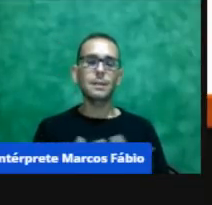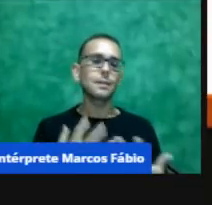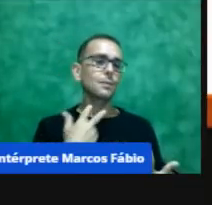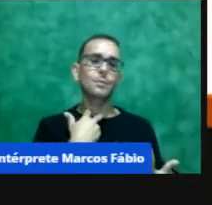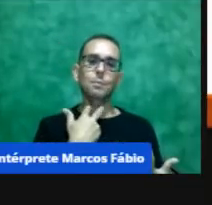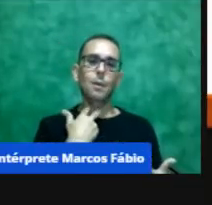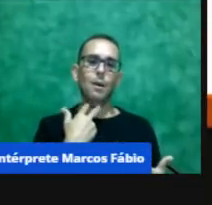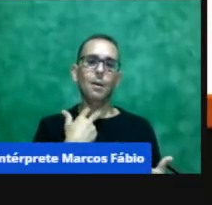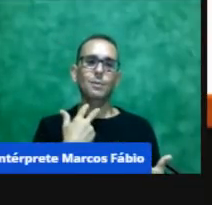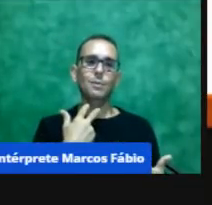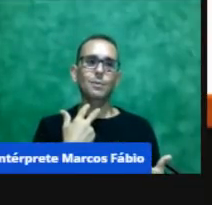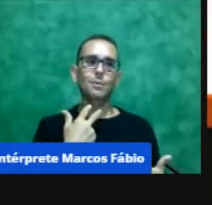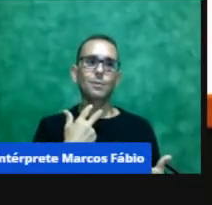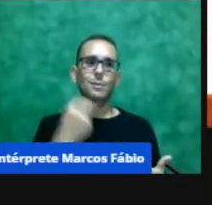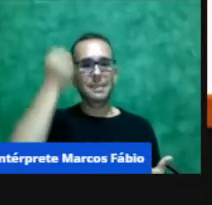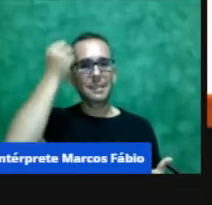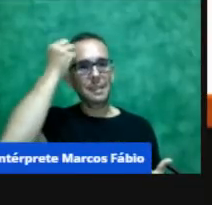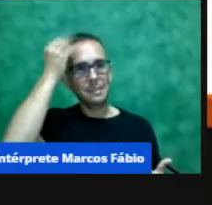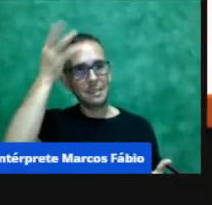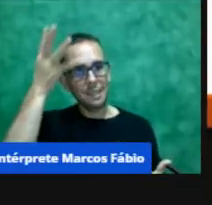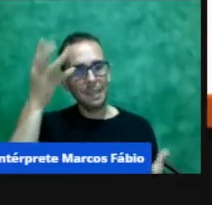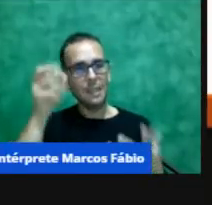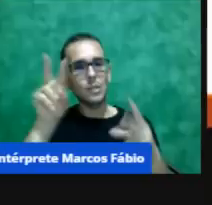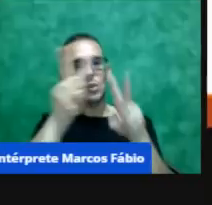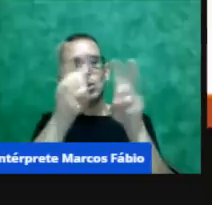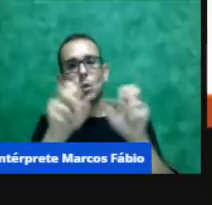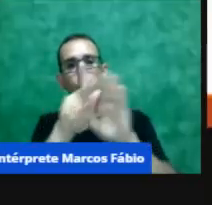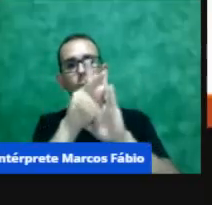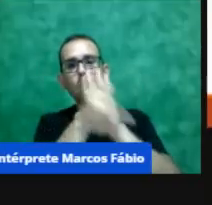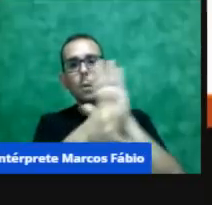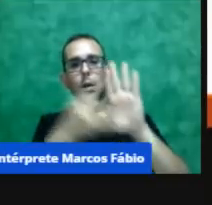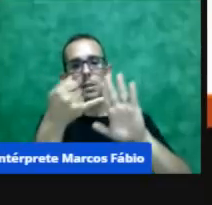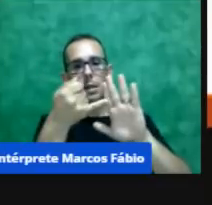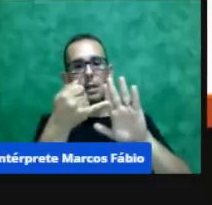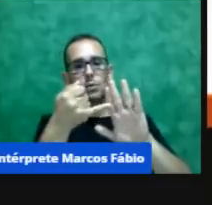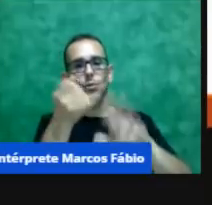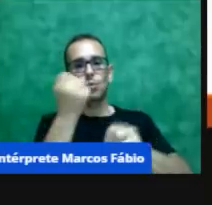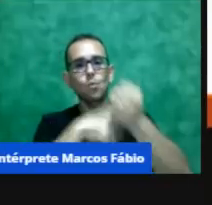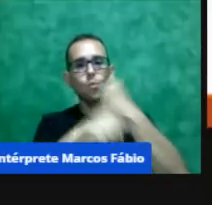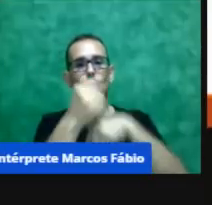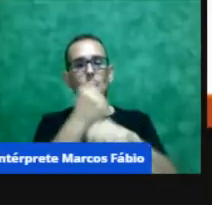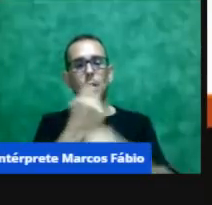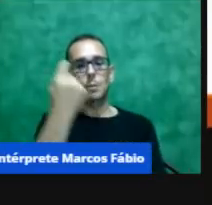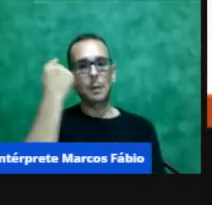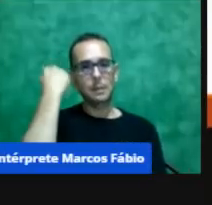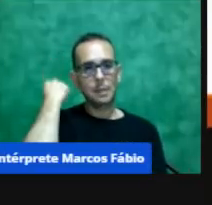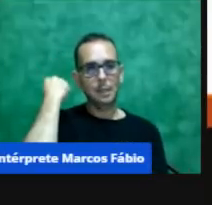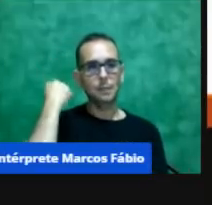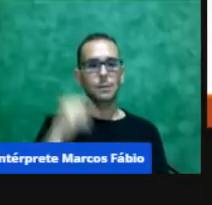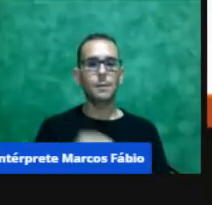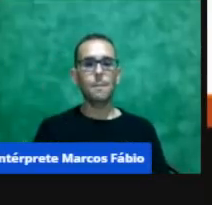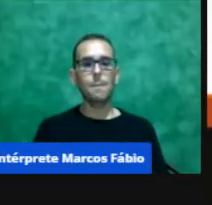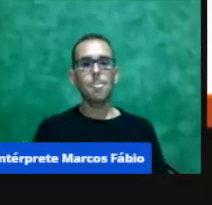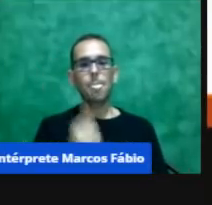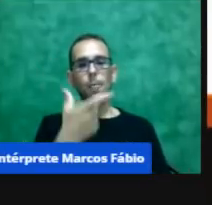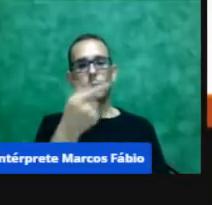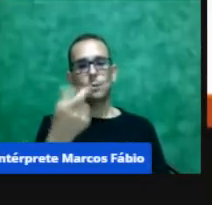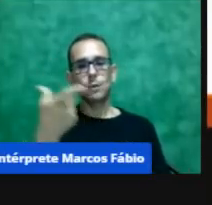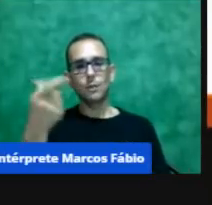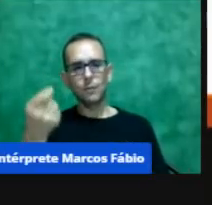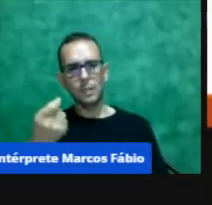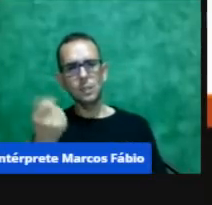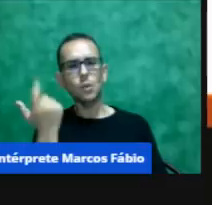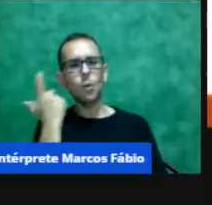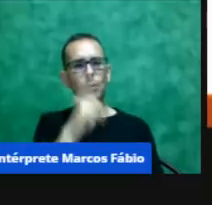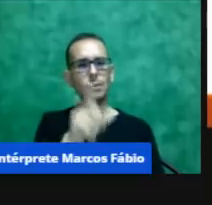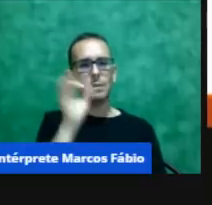deixar de falar, né, sobre o projeto que a gente fez ano passado, né, Ano passado, 2020, algo que deu muito